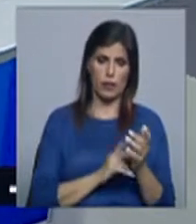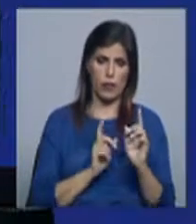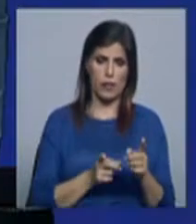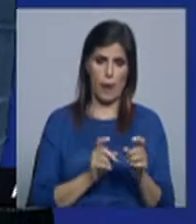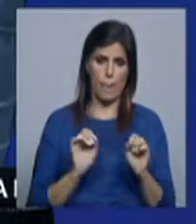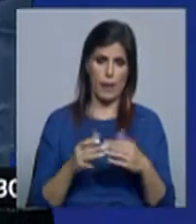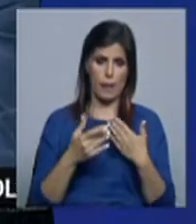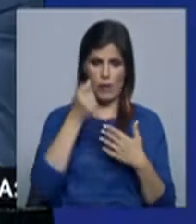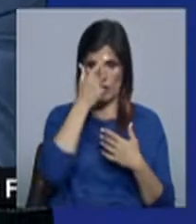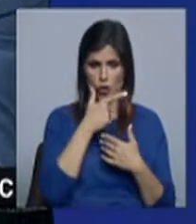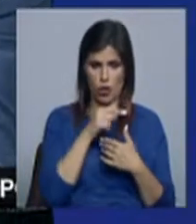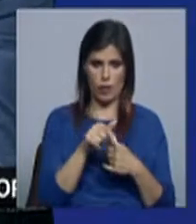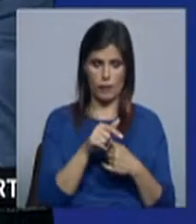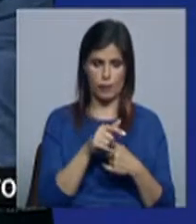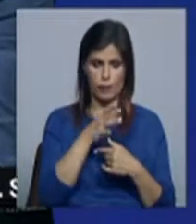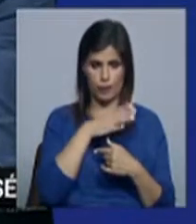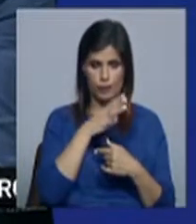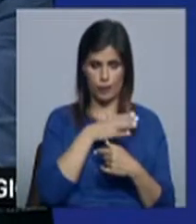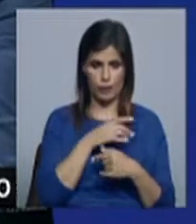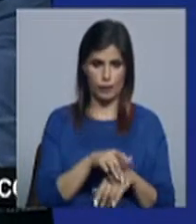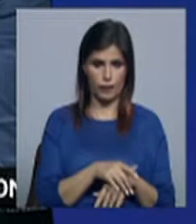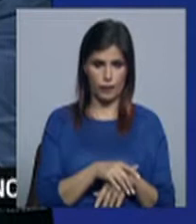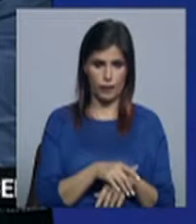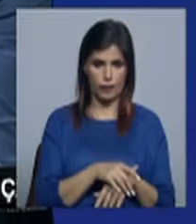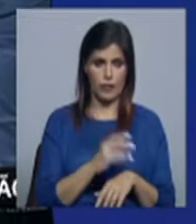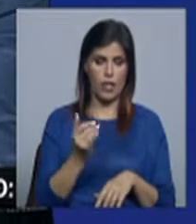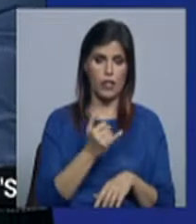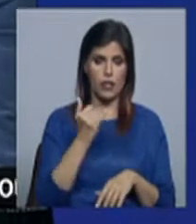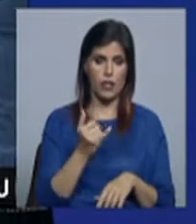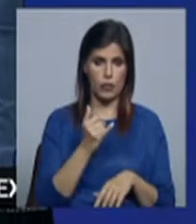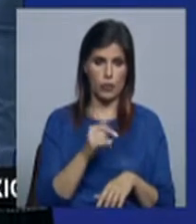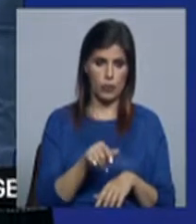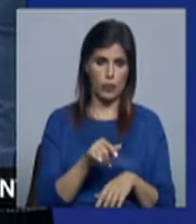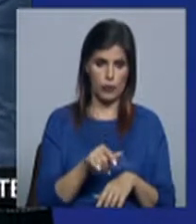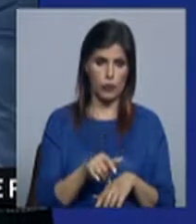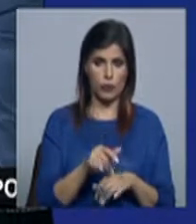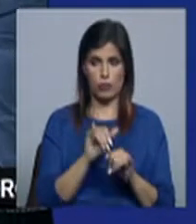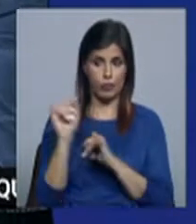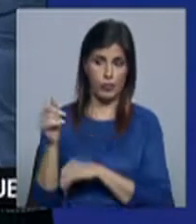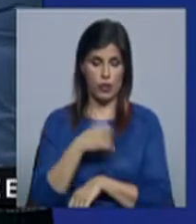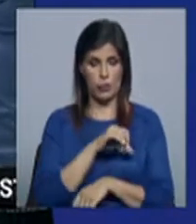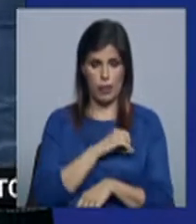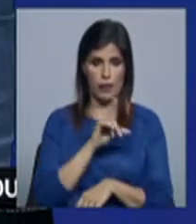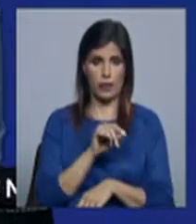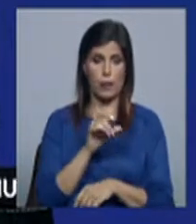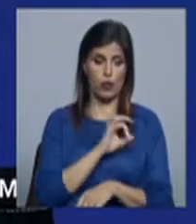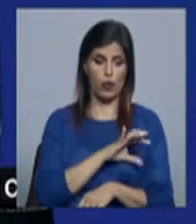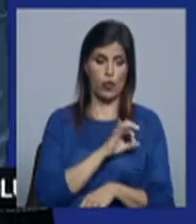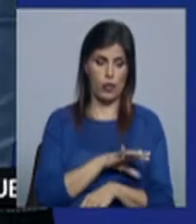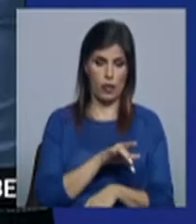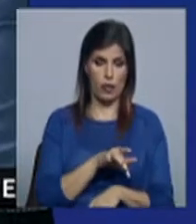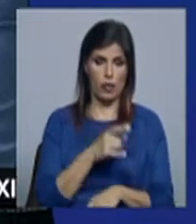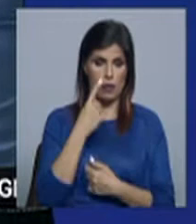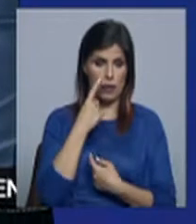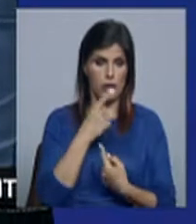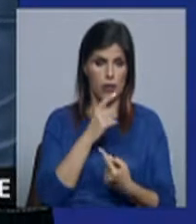primeira história que nos é contada por institutos de astronomia daqui da nossa vizinha Espanha e também do Chile e que utilizou, para além